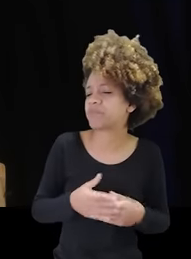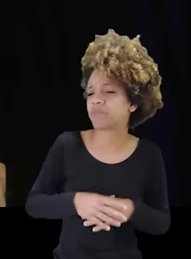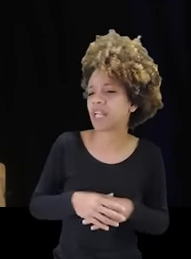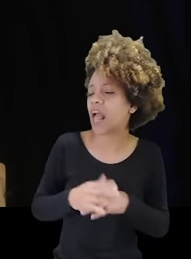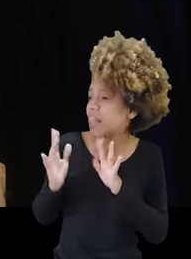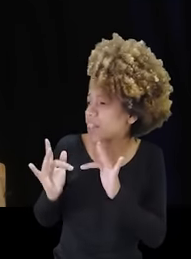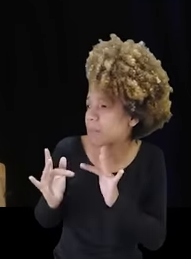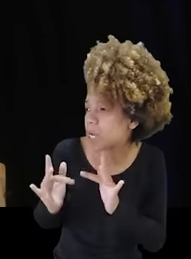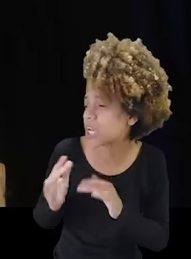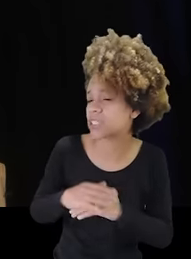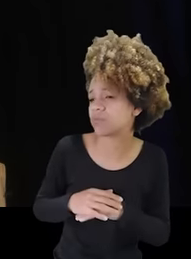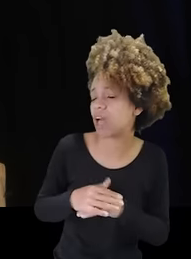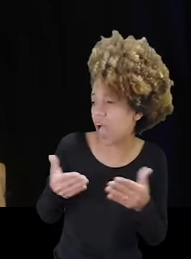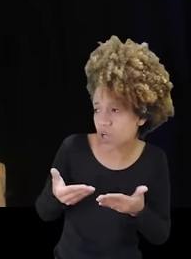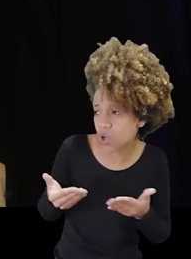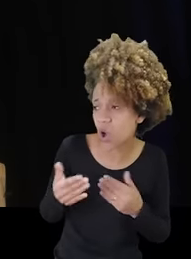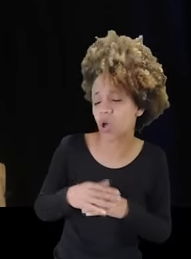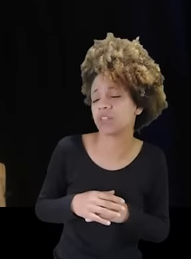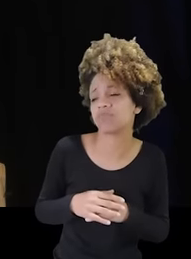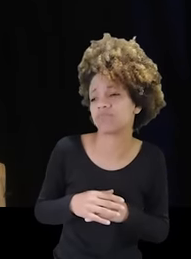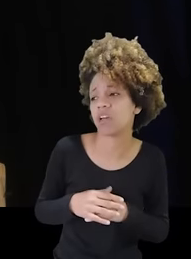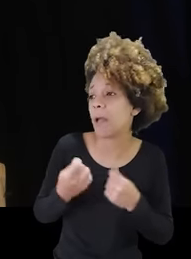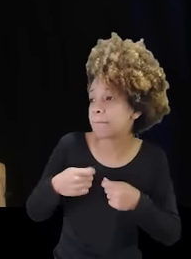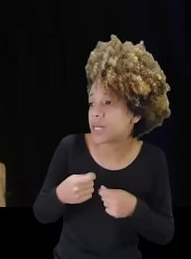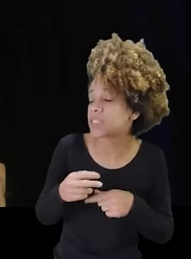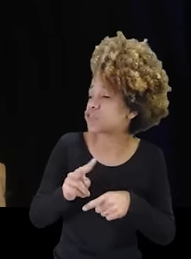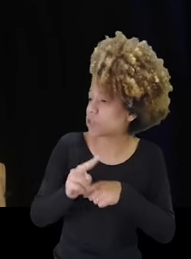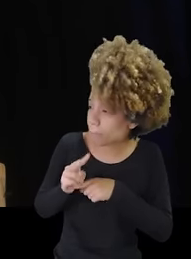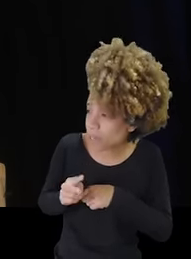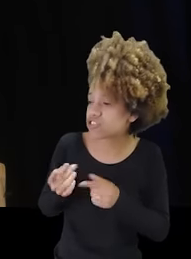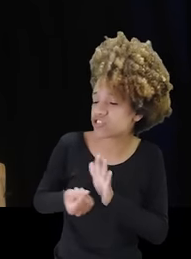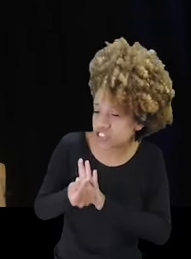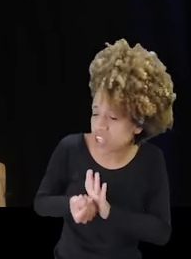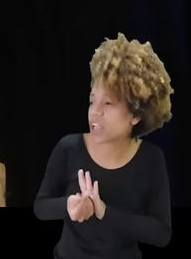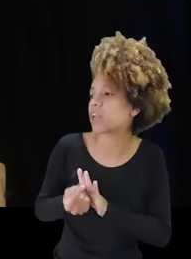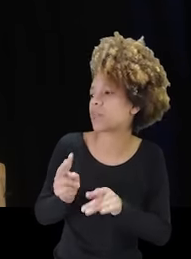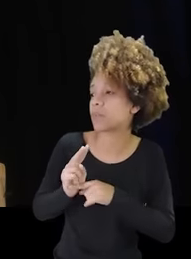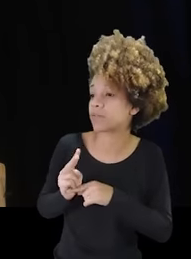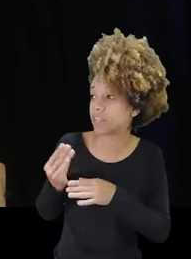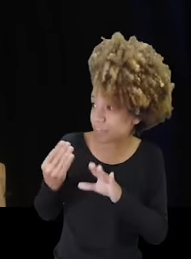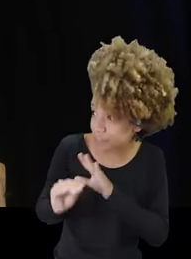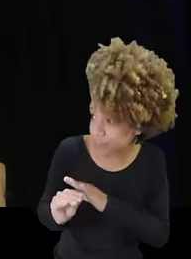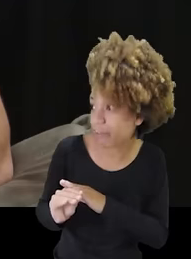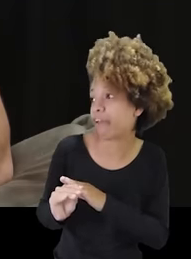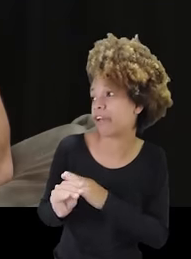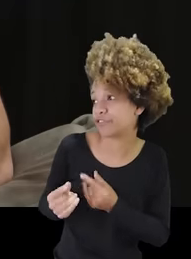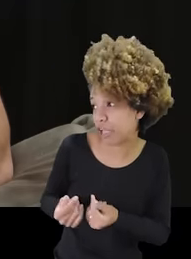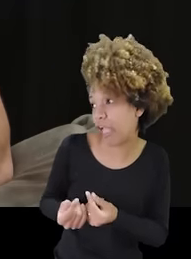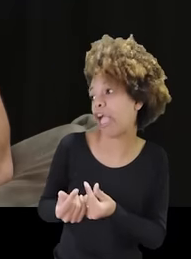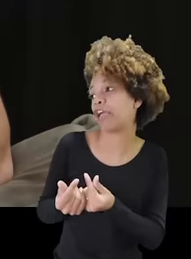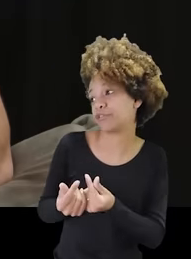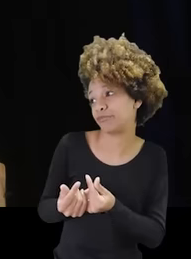estamos namorando a gente namora agora eu preciso de um empréstimo tem como emprestar dinheiro as mães envia dinheiro